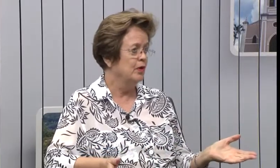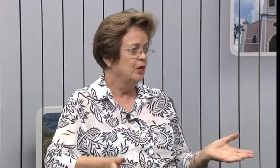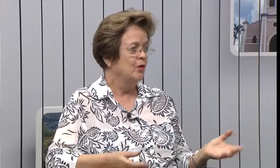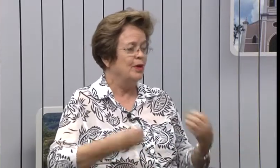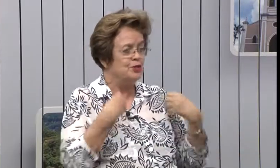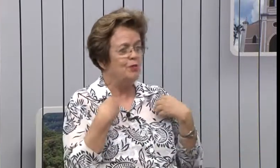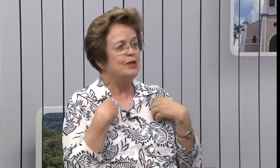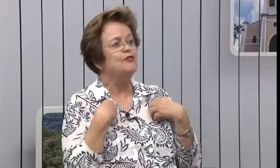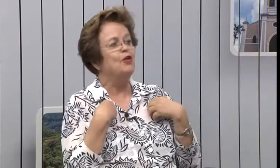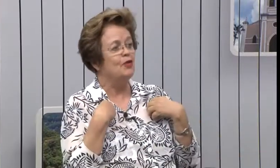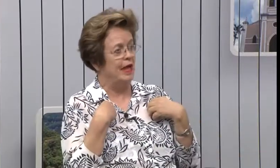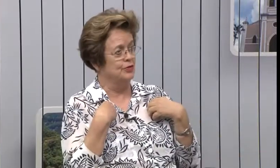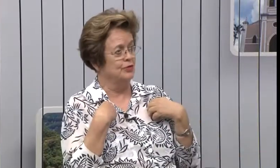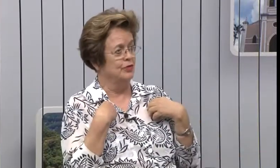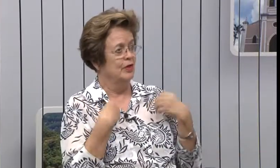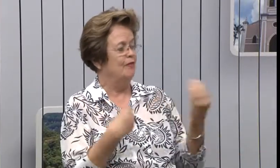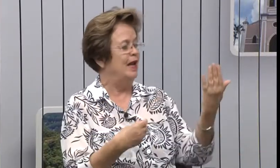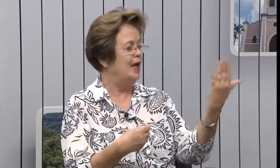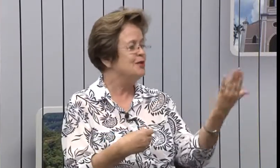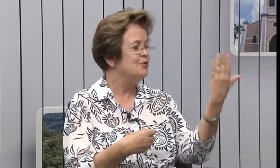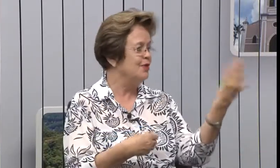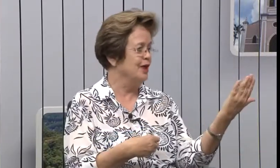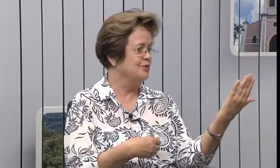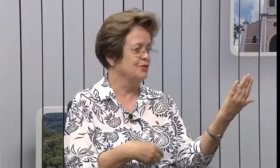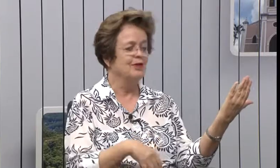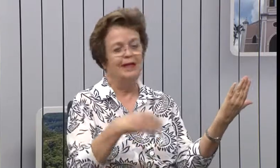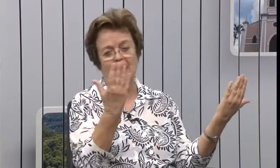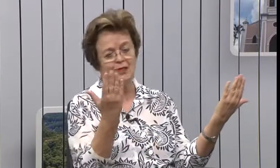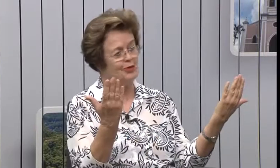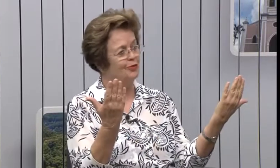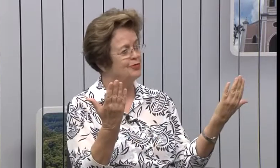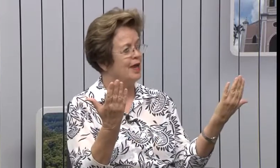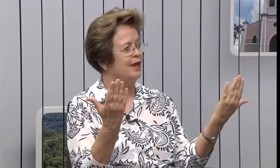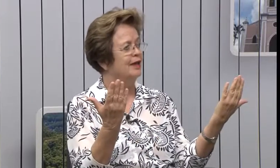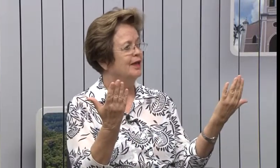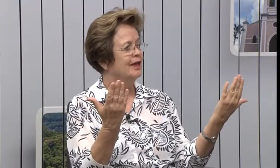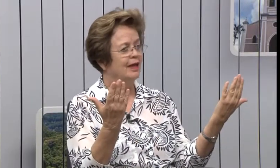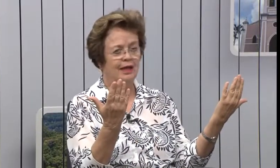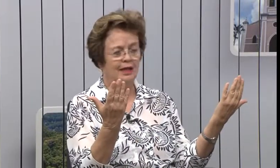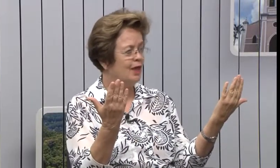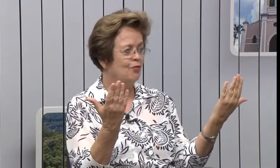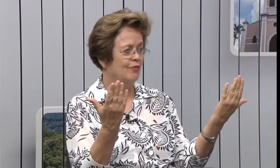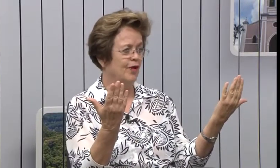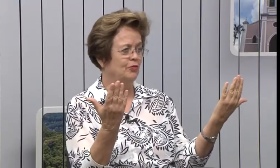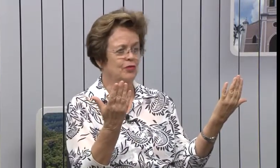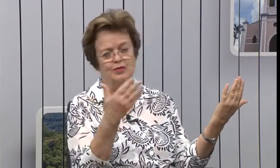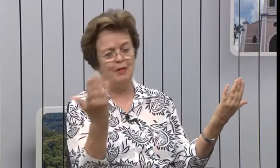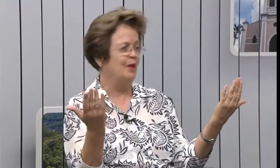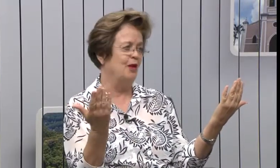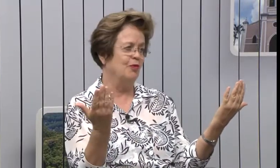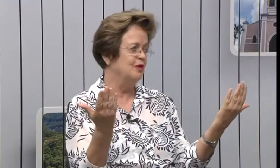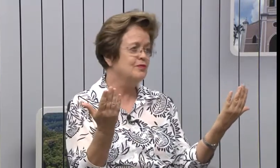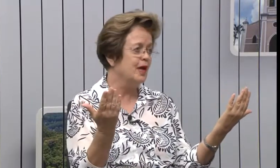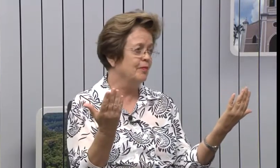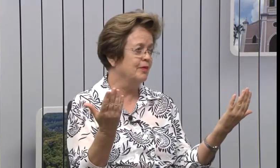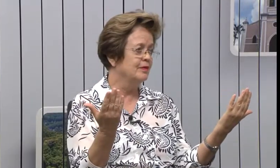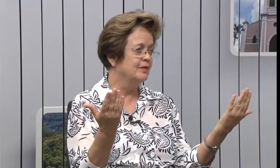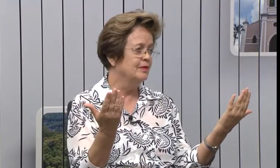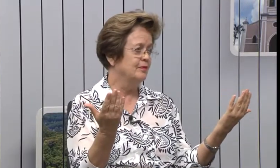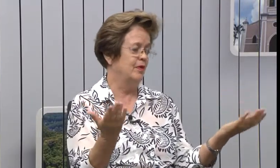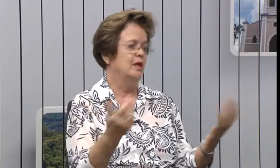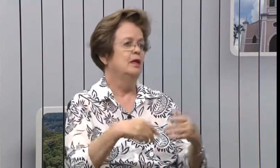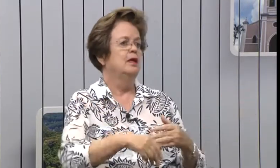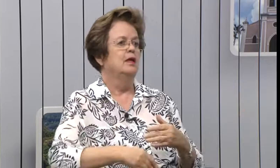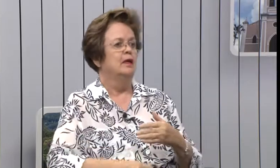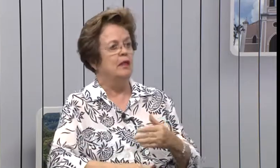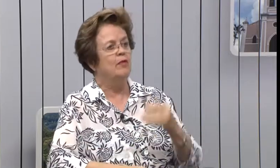não. Porque se o médico for honesto, falar esse eu conheço e esse eu não sei, nenhum vai autorizar a pegar o que não sabe.